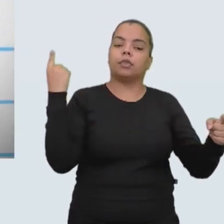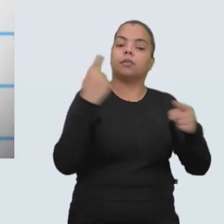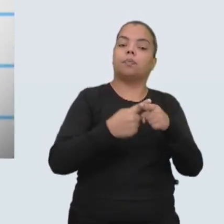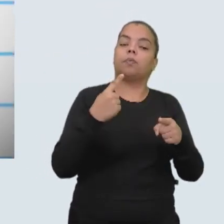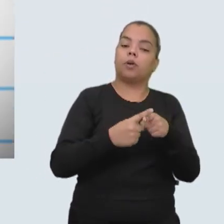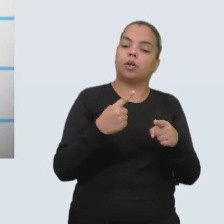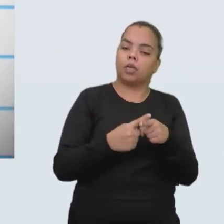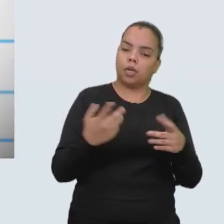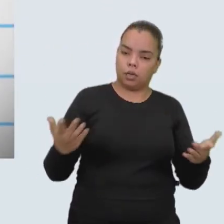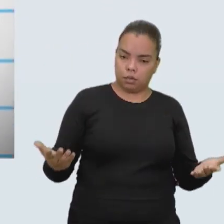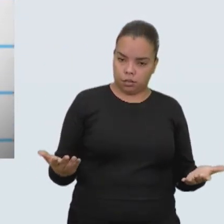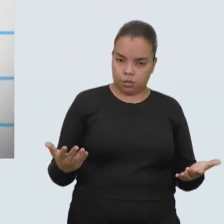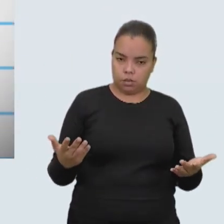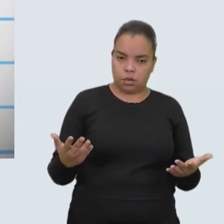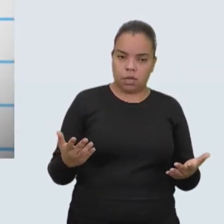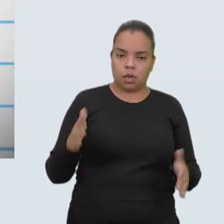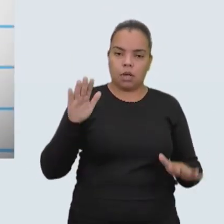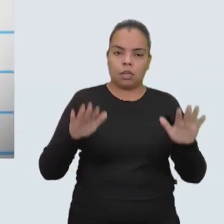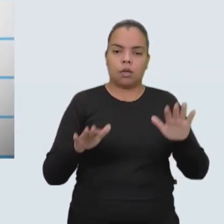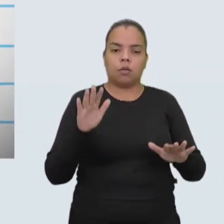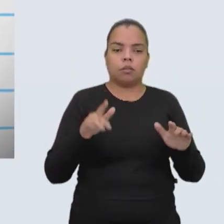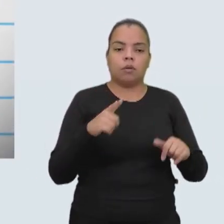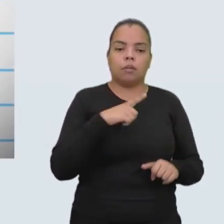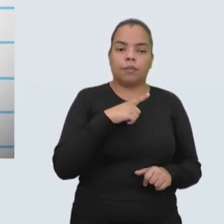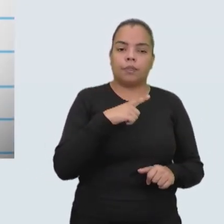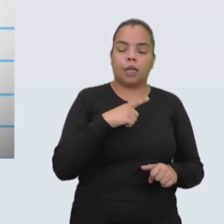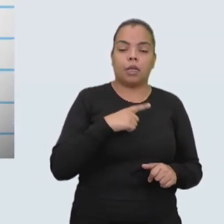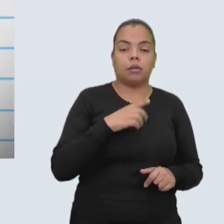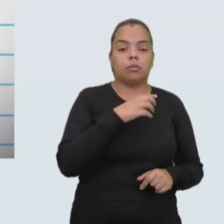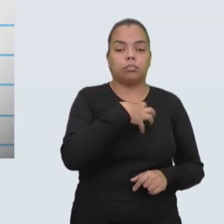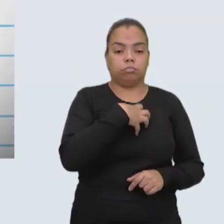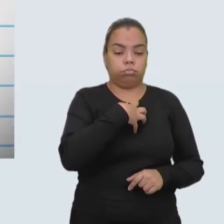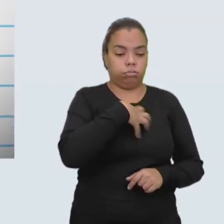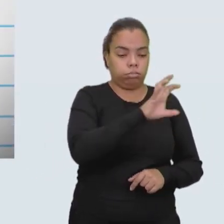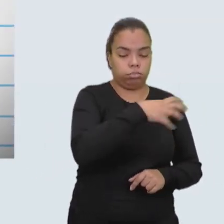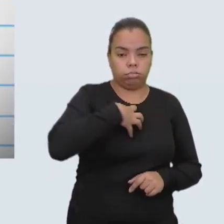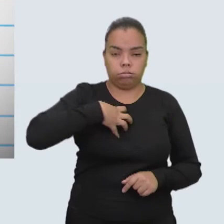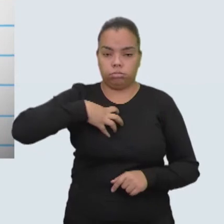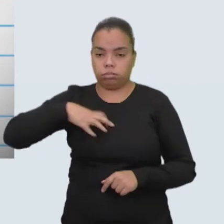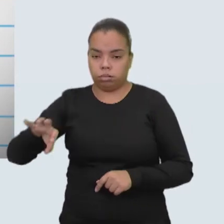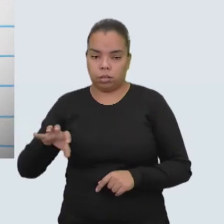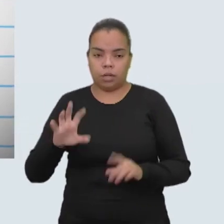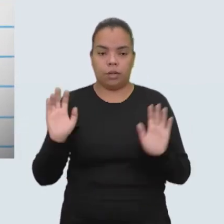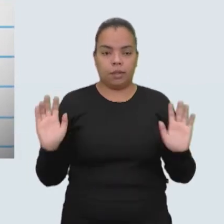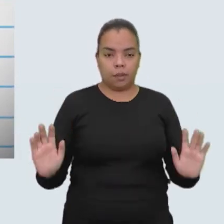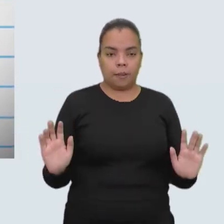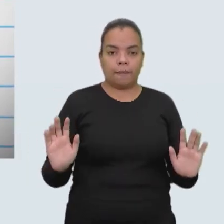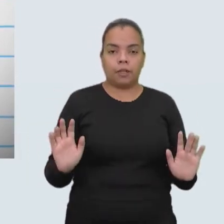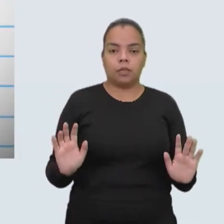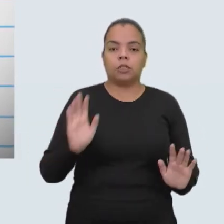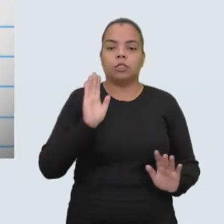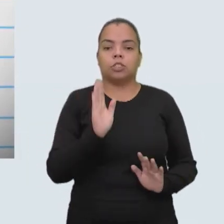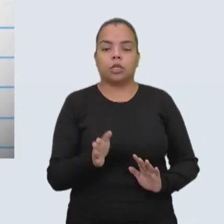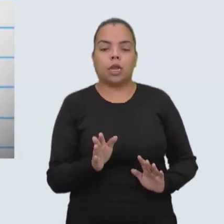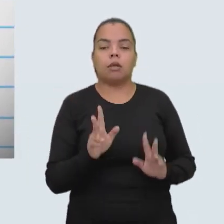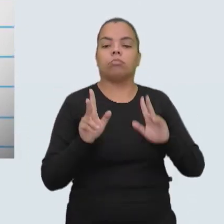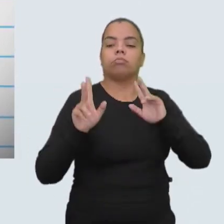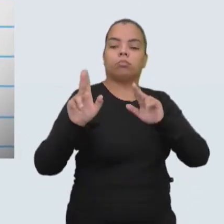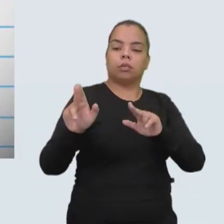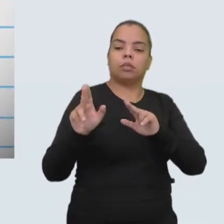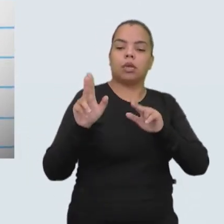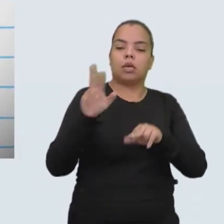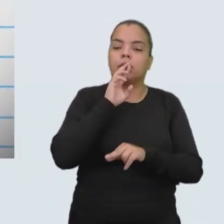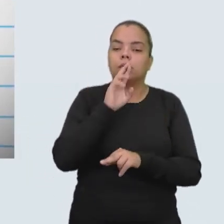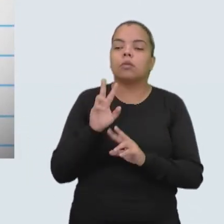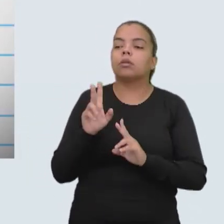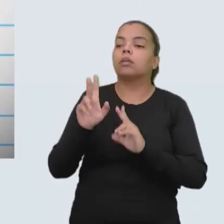a um sexo, cada qual com suas particularidades biológicas. Já uma pessoa que responda que homem e mulher são iguais,